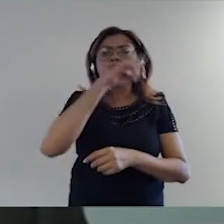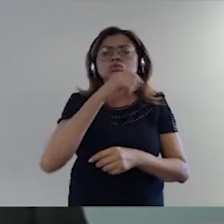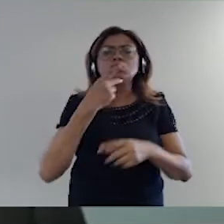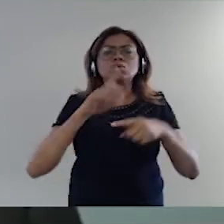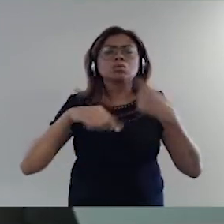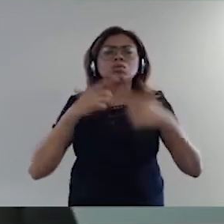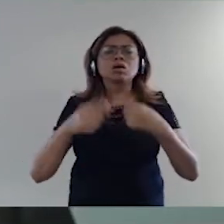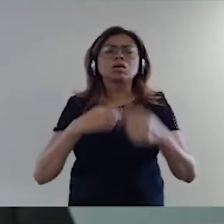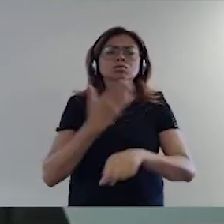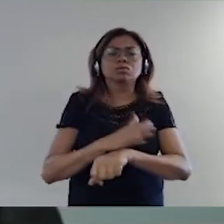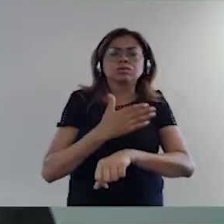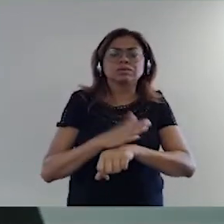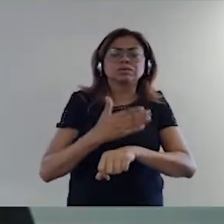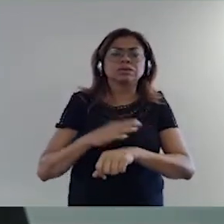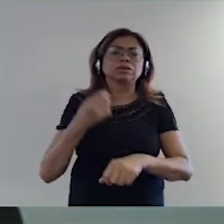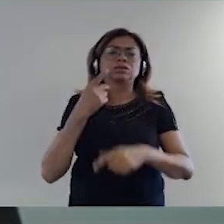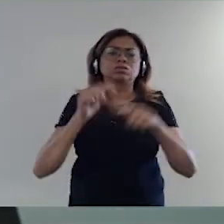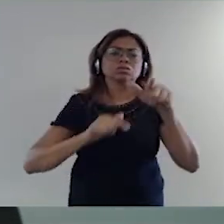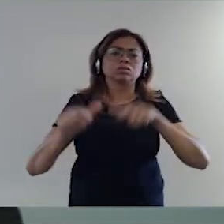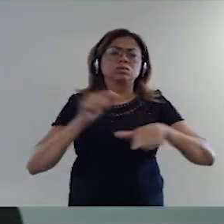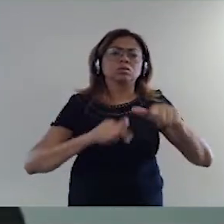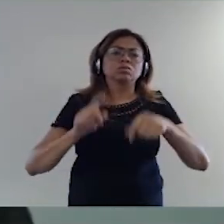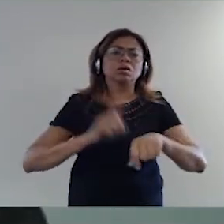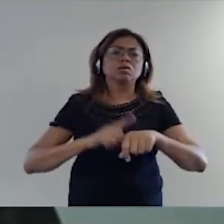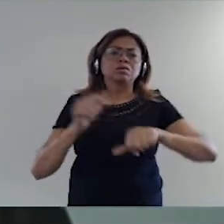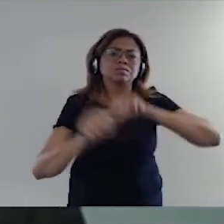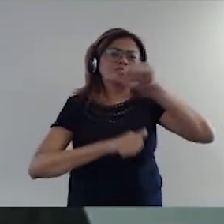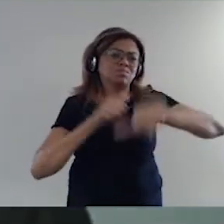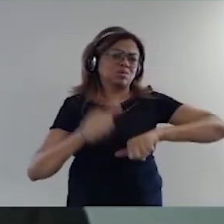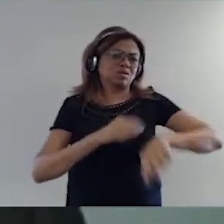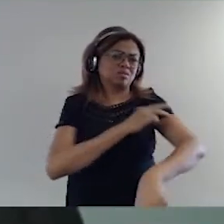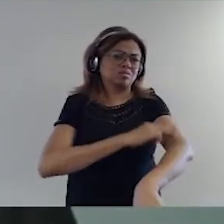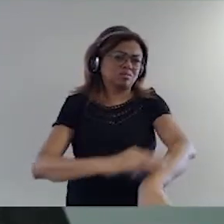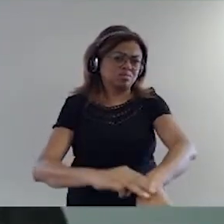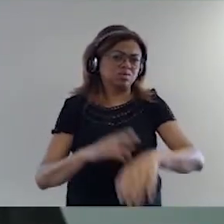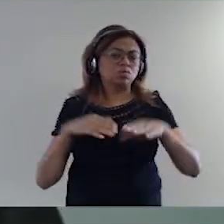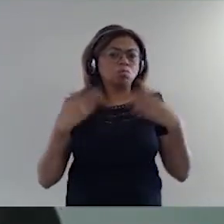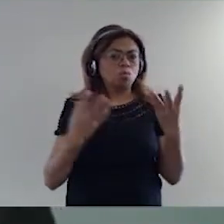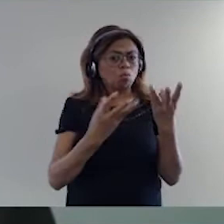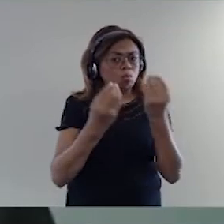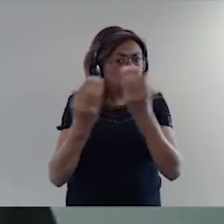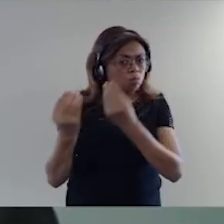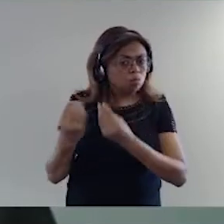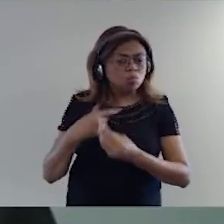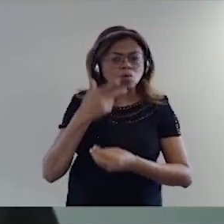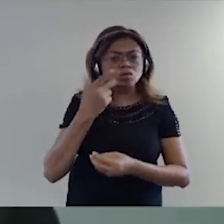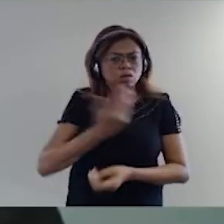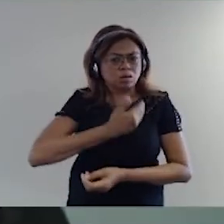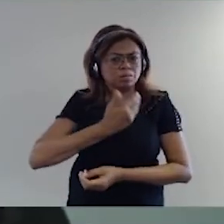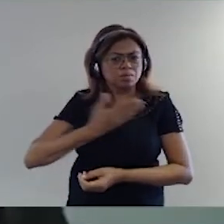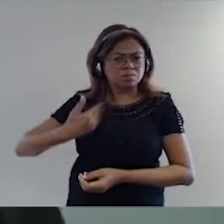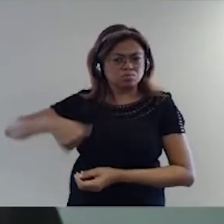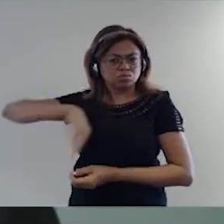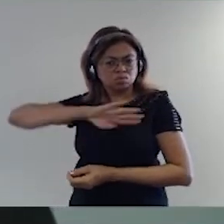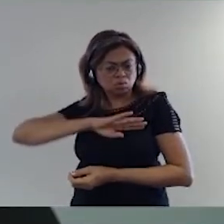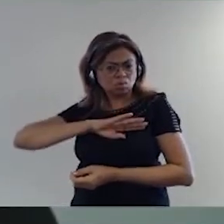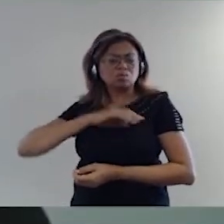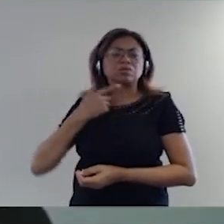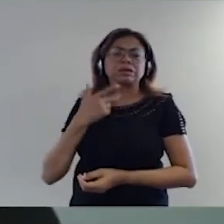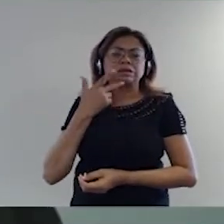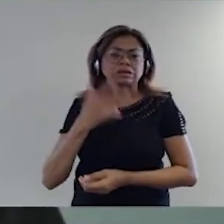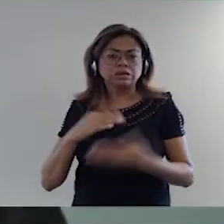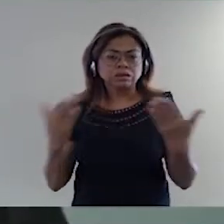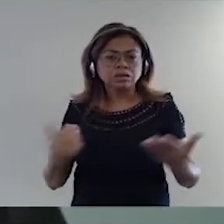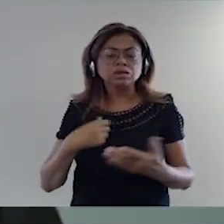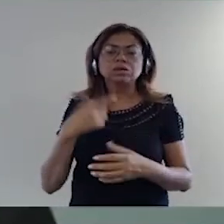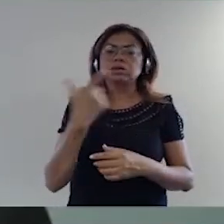exercício profissional diante dessa mudança de paradigma. De vários colegas nossos que não têm uma conexão de internet perfeita, que não